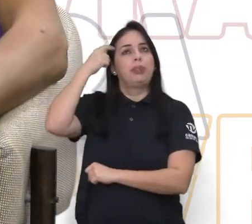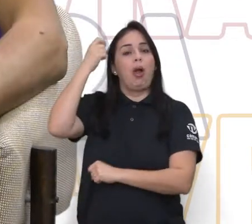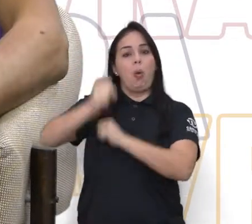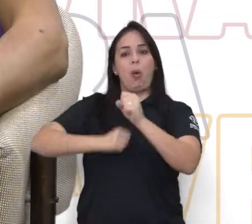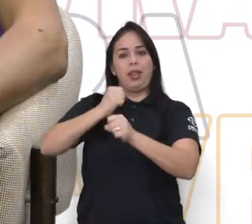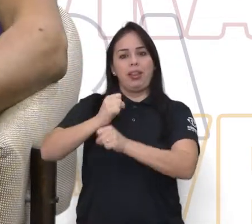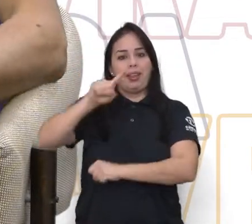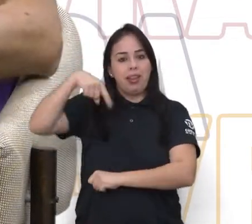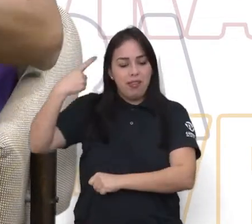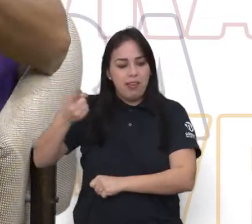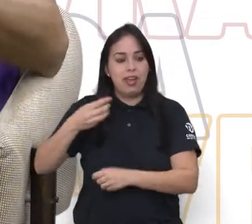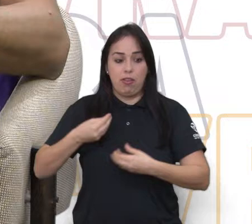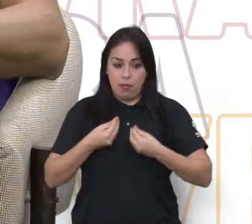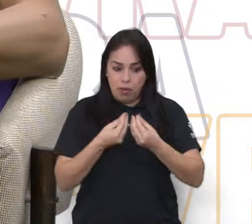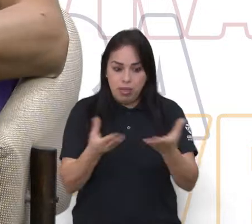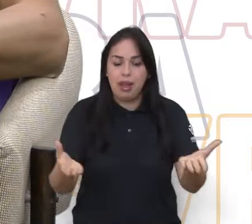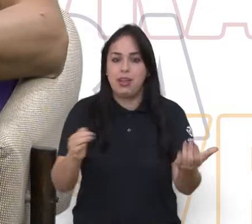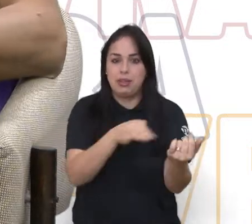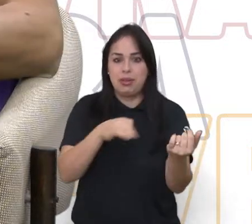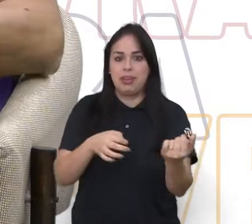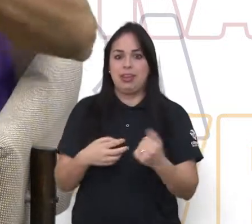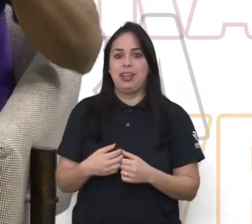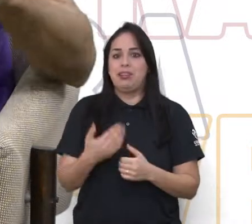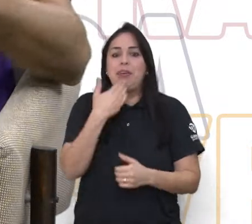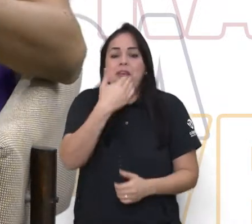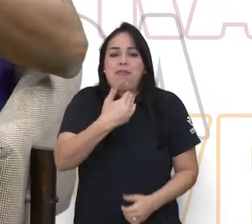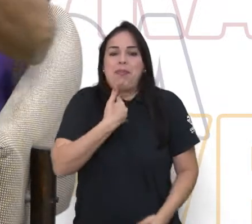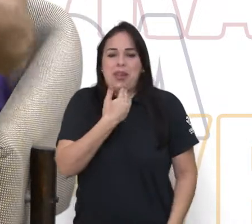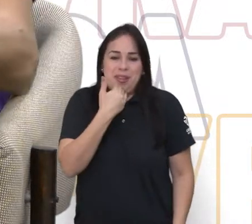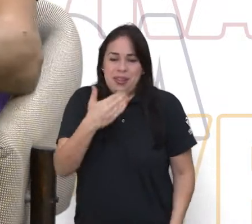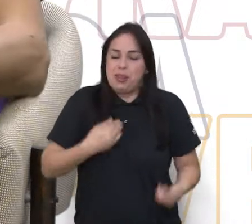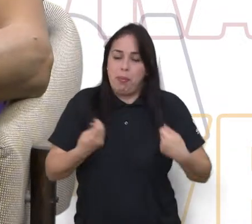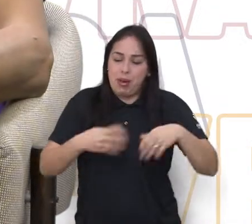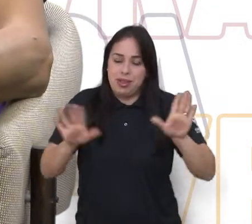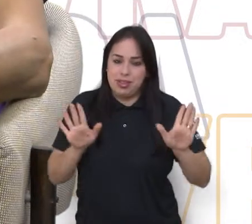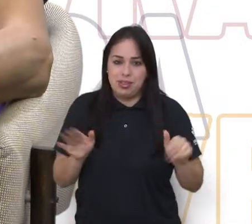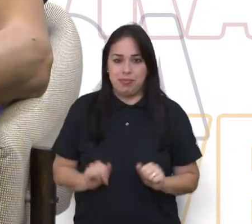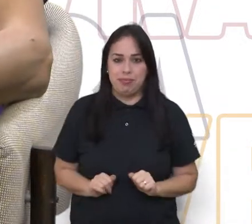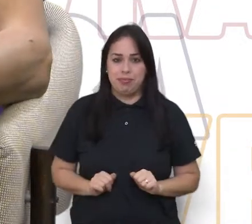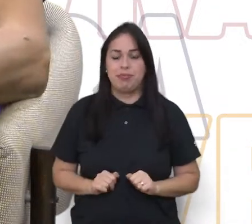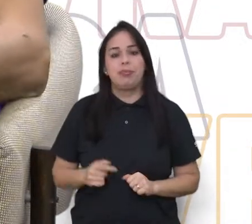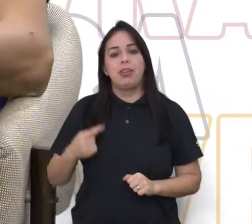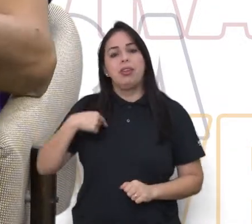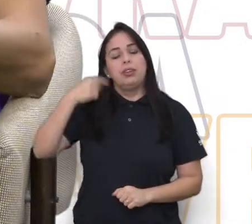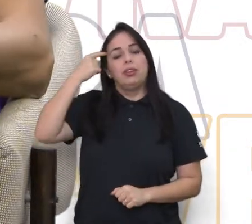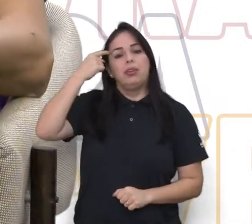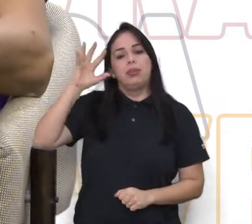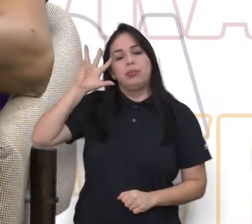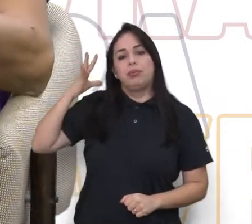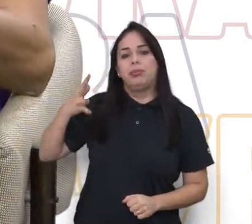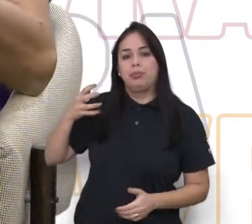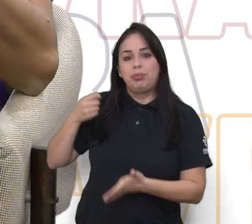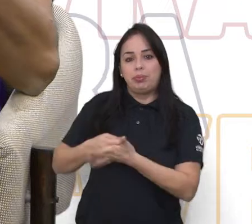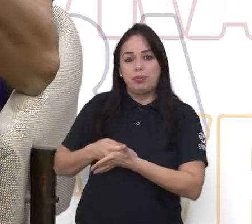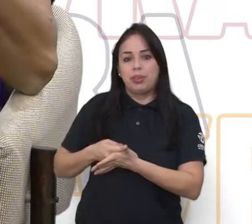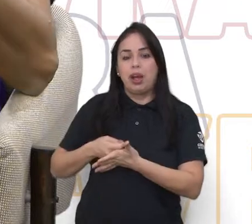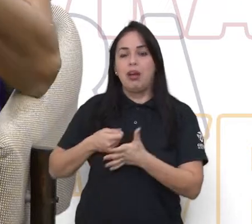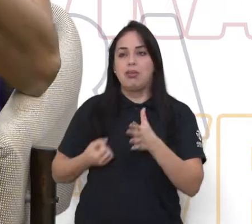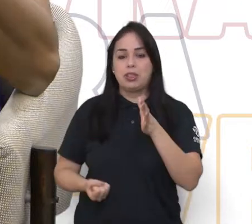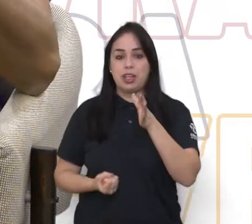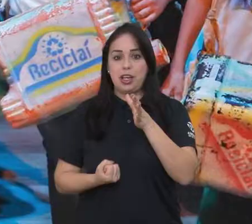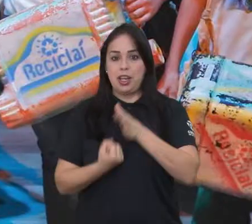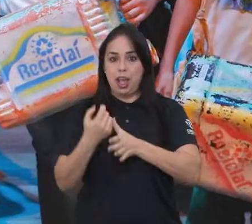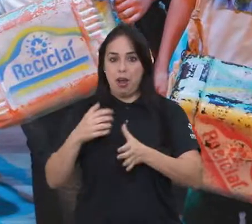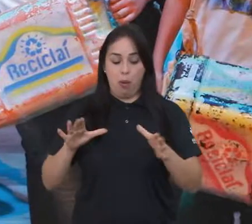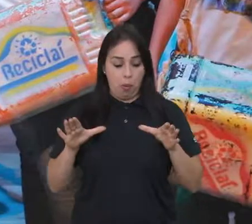instrumento para eles tocar. Eles não vão mais olhar para mim e falar, quero um instrumento e eu não vou ter um instrumento para eles tocar. Aí foi quando eu decidi criar